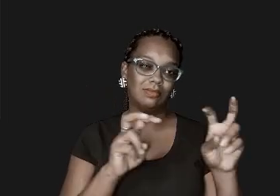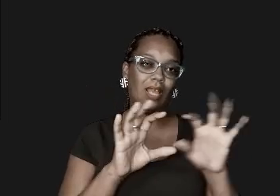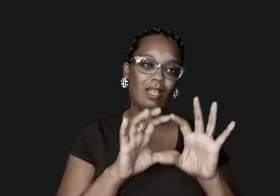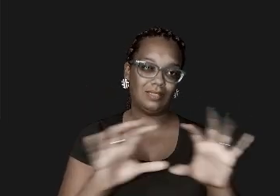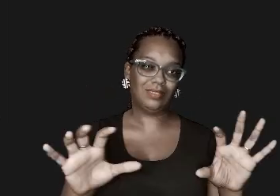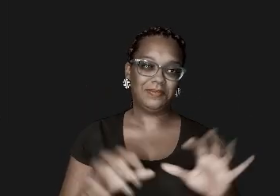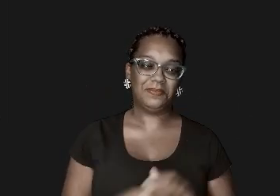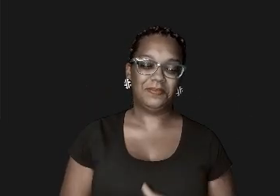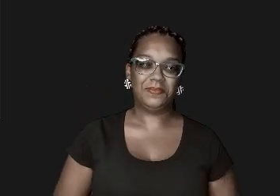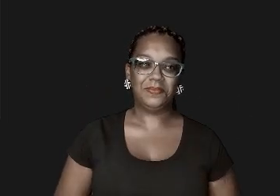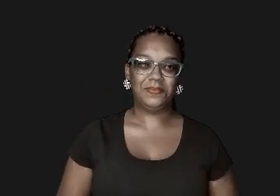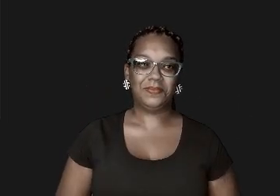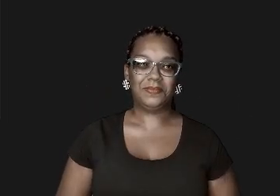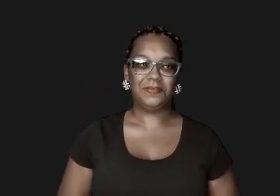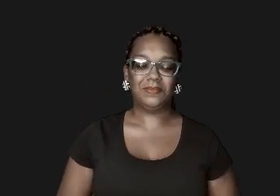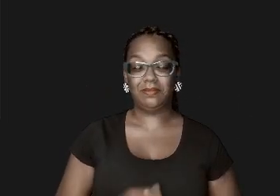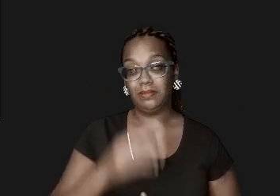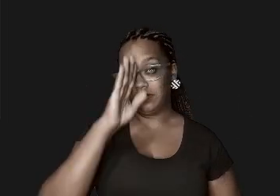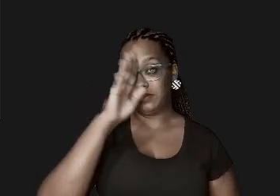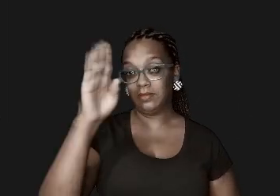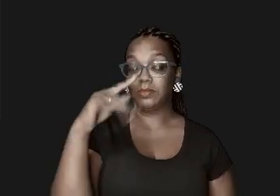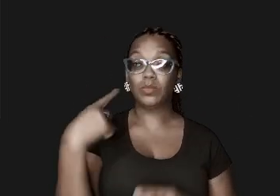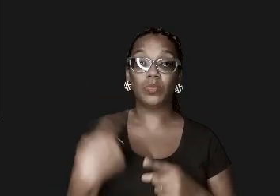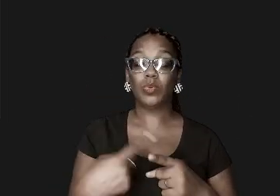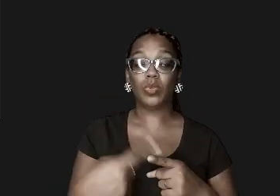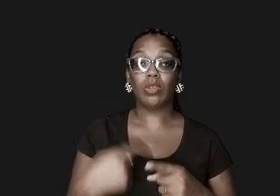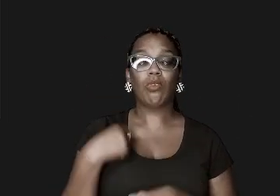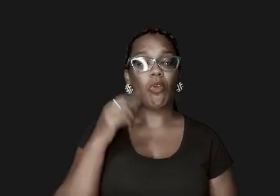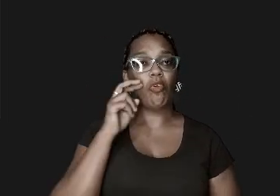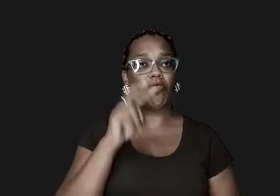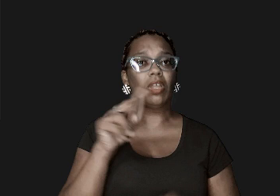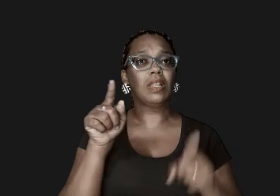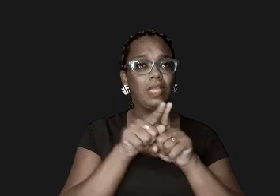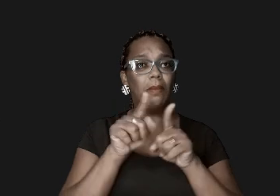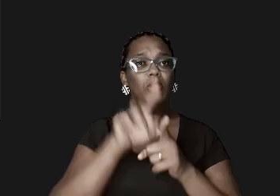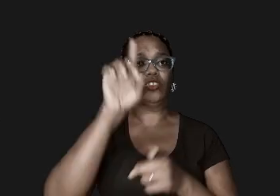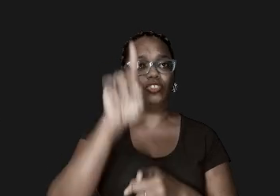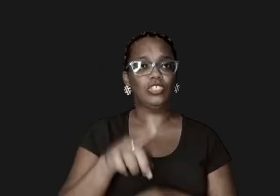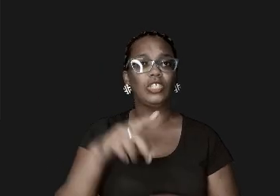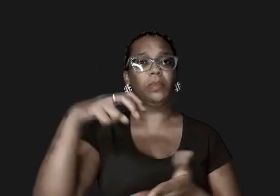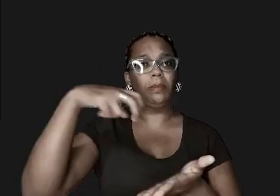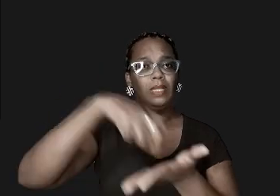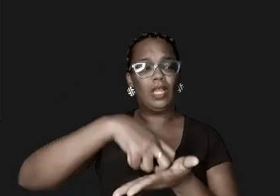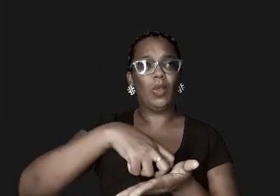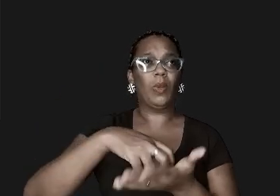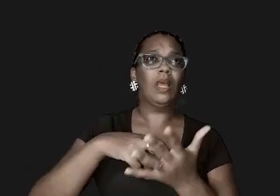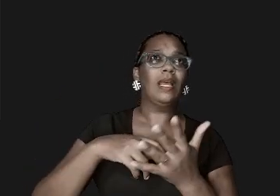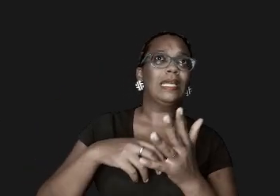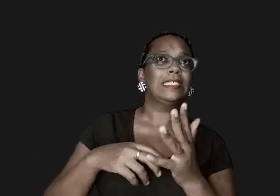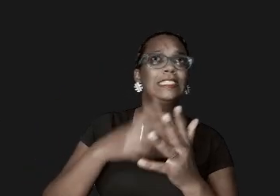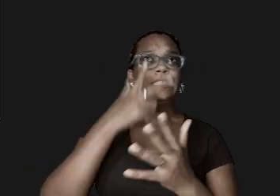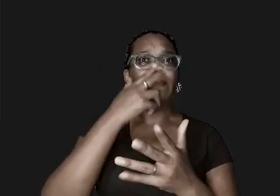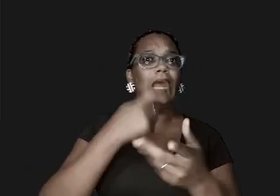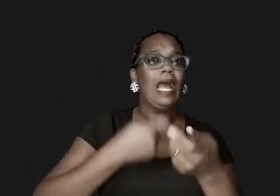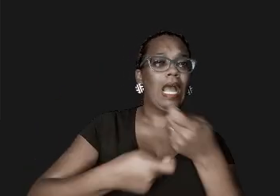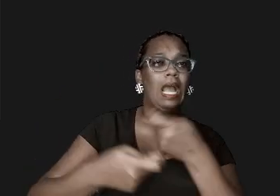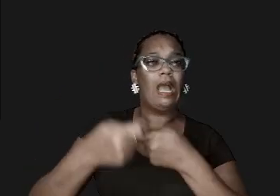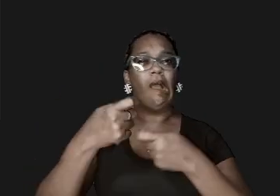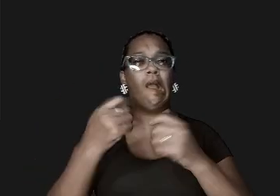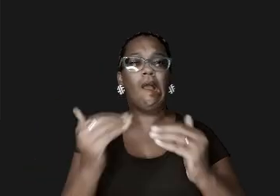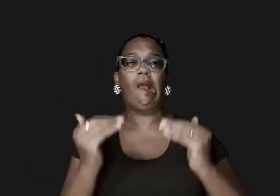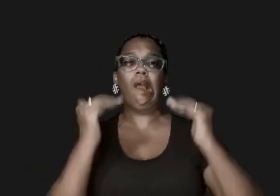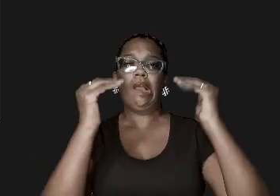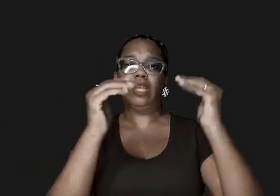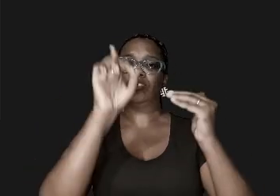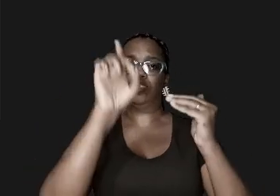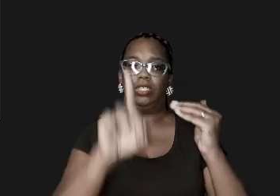ativo que rege o direito administrativo selecionador é ótimo por várias razões que assim seja principalmente porque